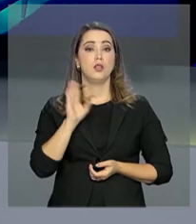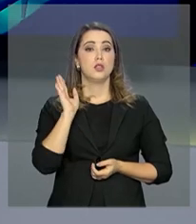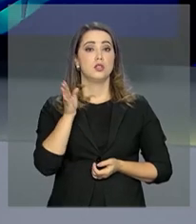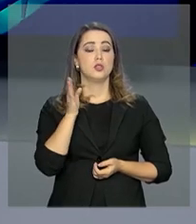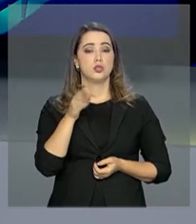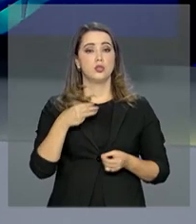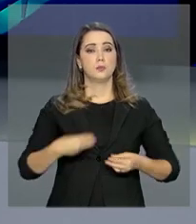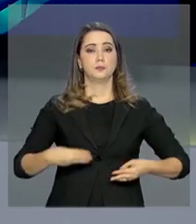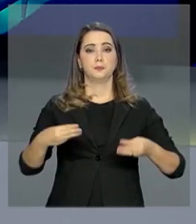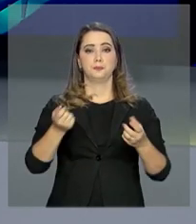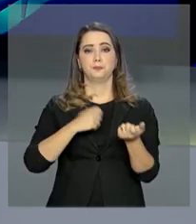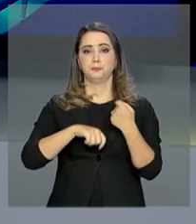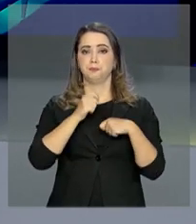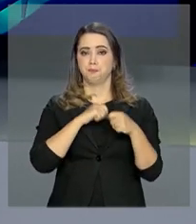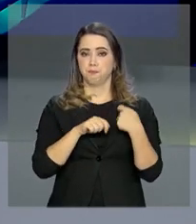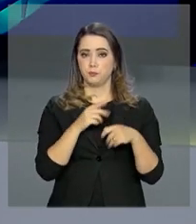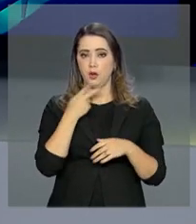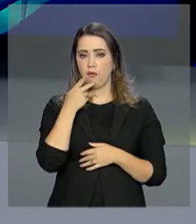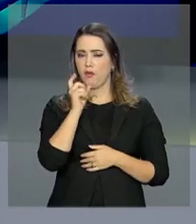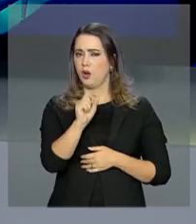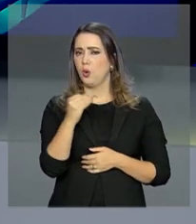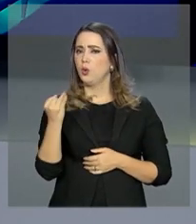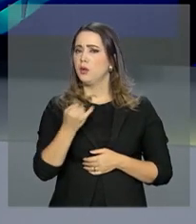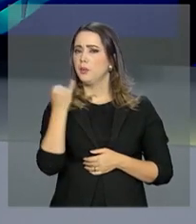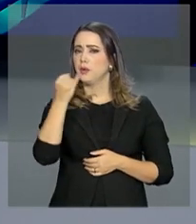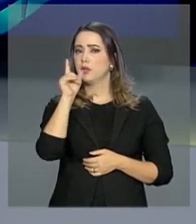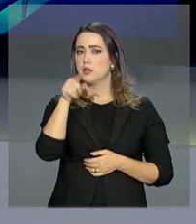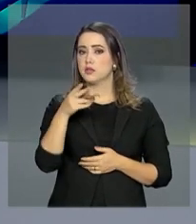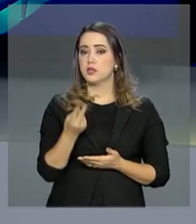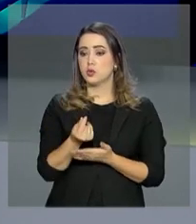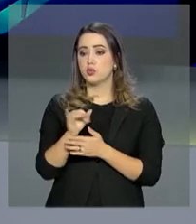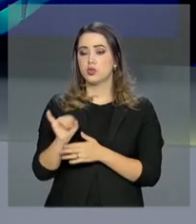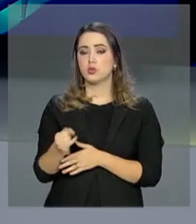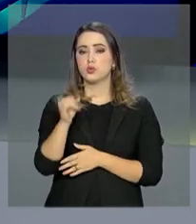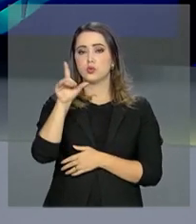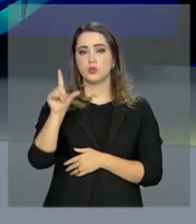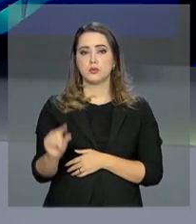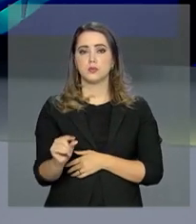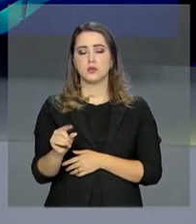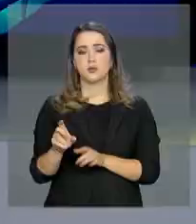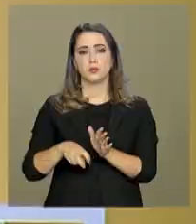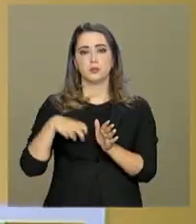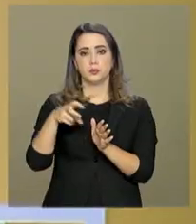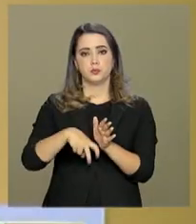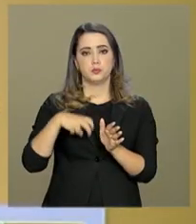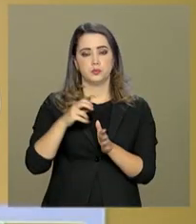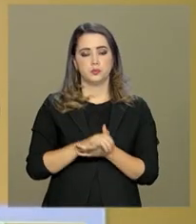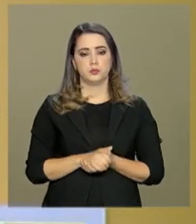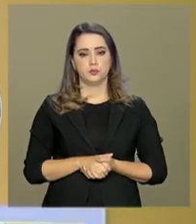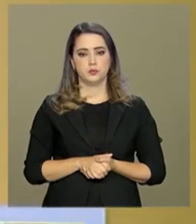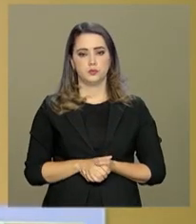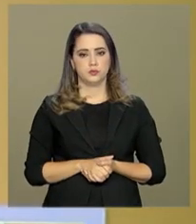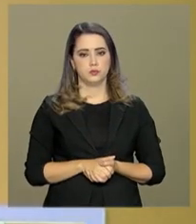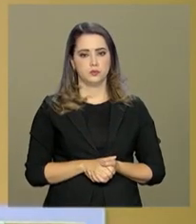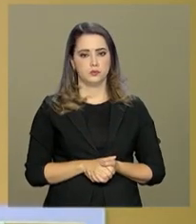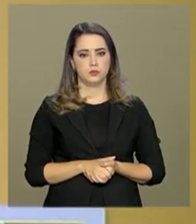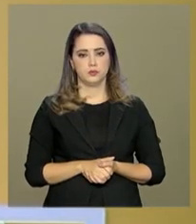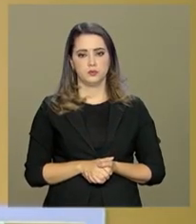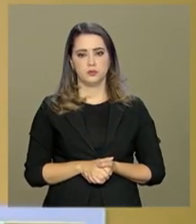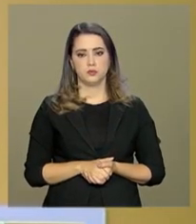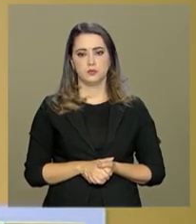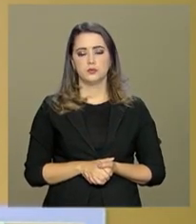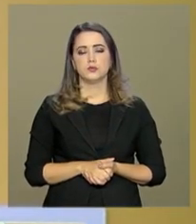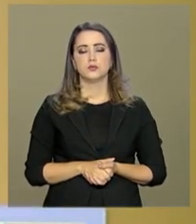eduardo guardian destacou a importância de garantir juros baixos ao agronegócio todos aqui que são produtores